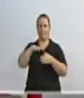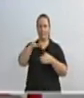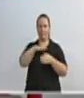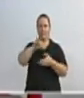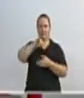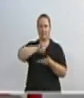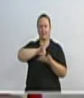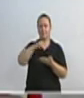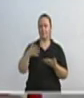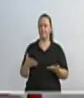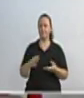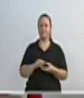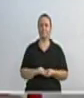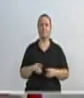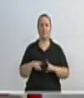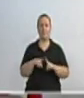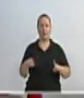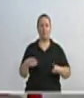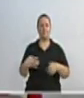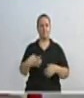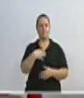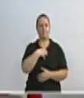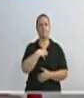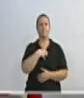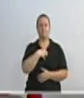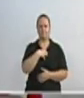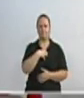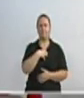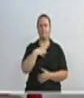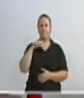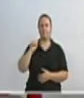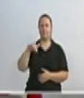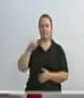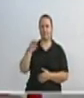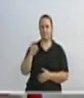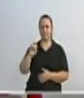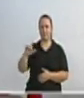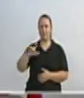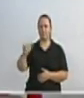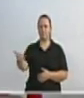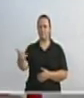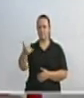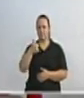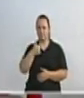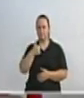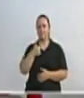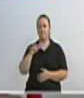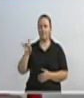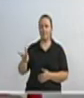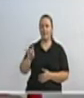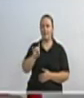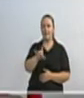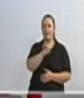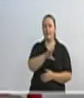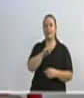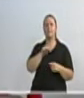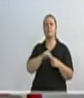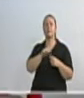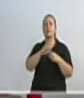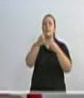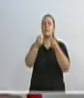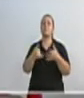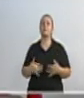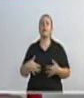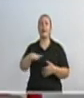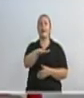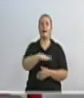que o representante da Anatel informou que cada município é que determina qual é a sua área urbana. E